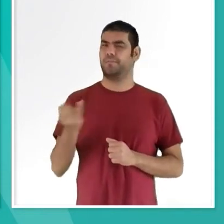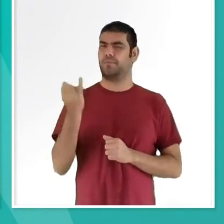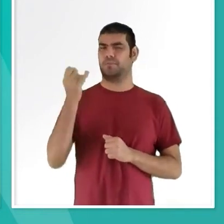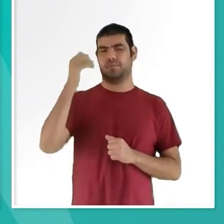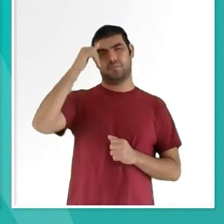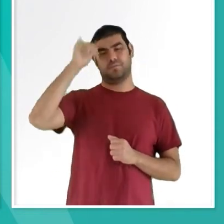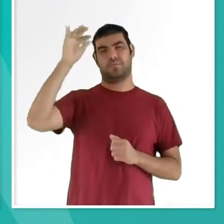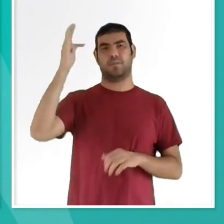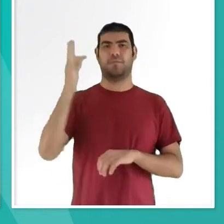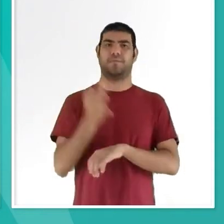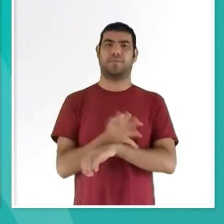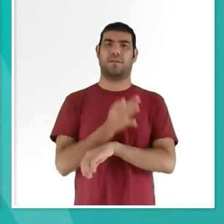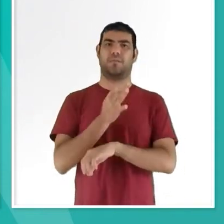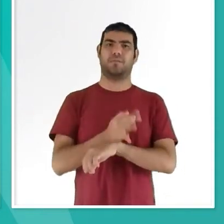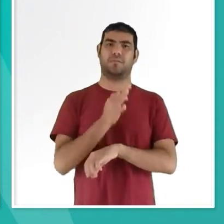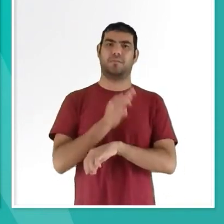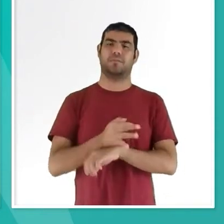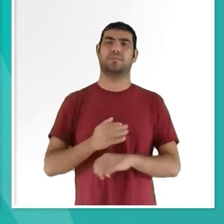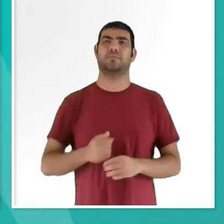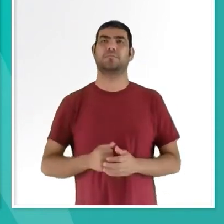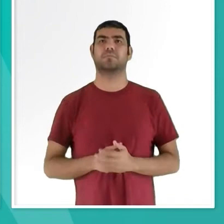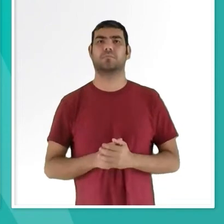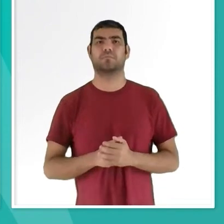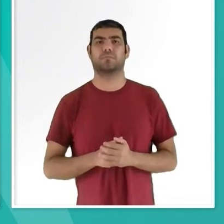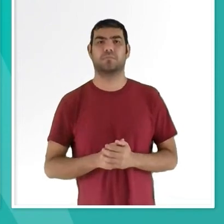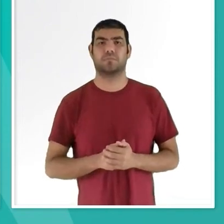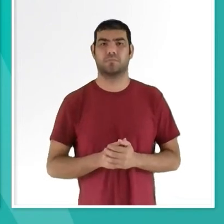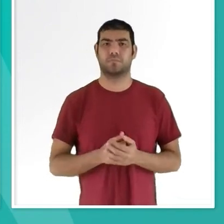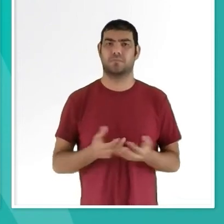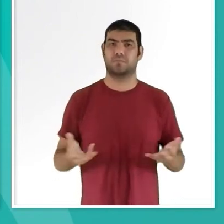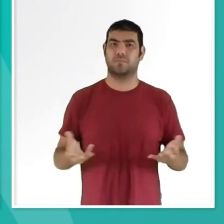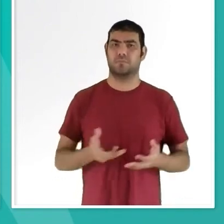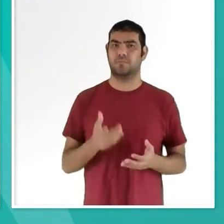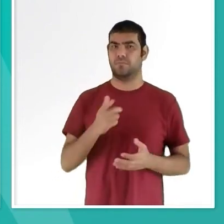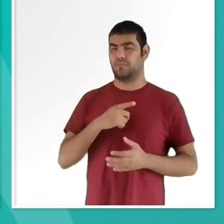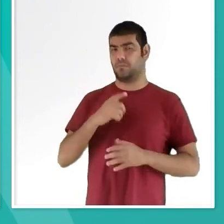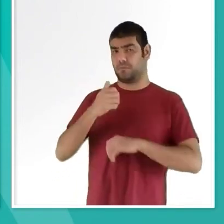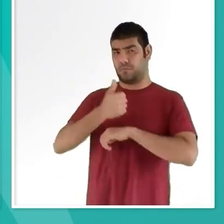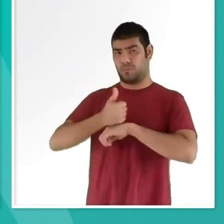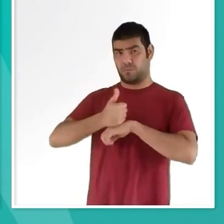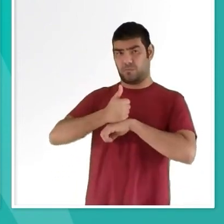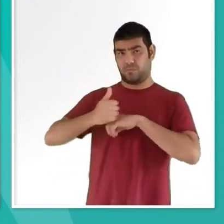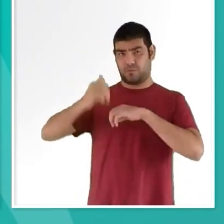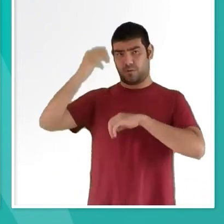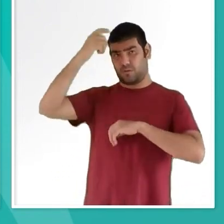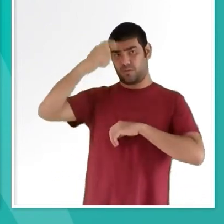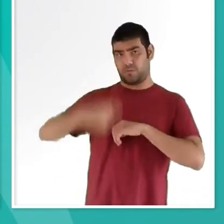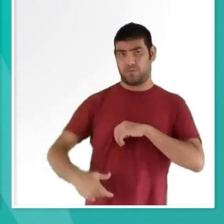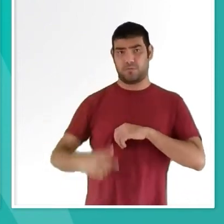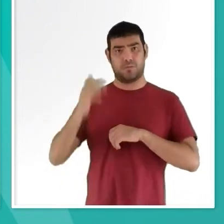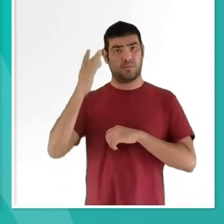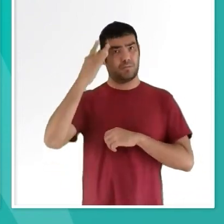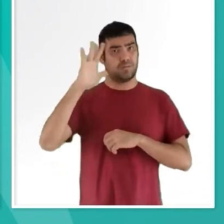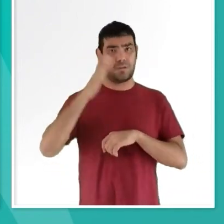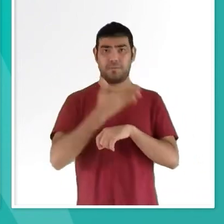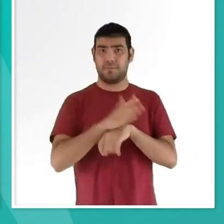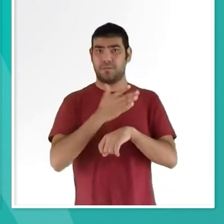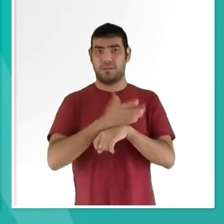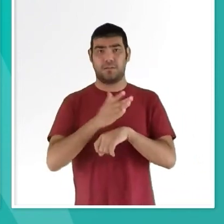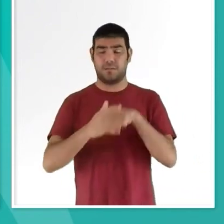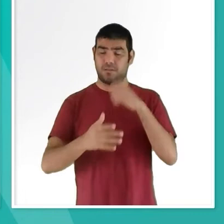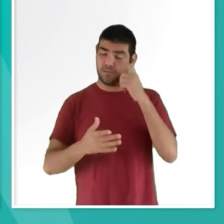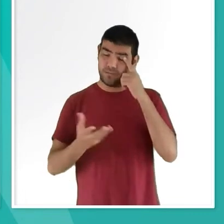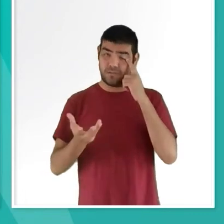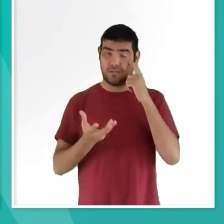Hoje em dia tem jogador, inclusive profissional, que não sabe treinar muito bem desarme e quer tirar a bola